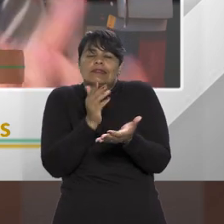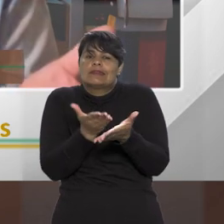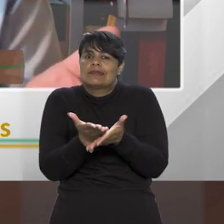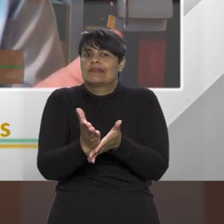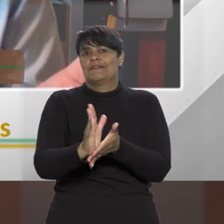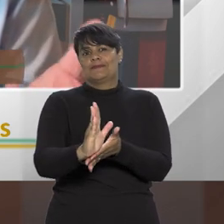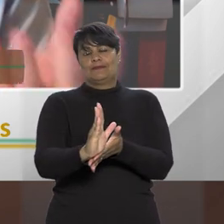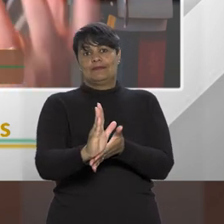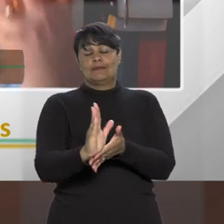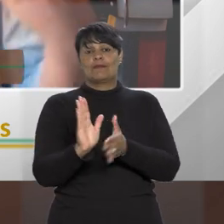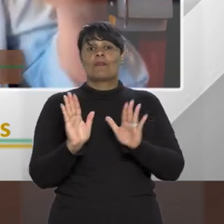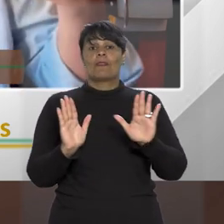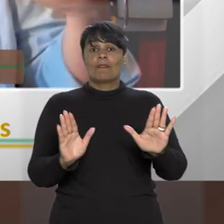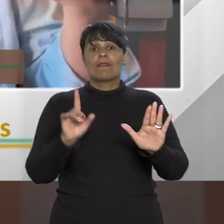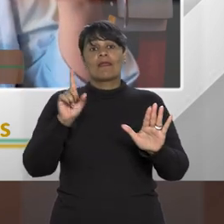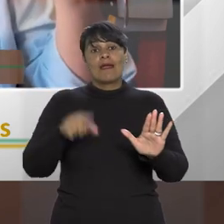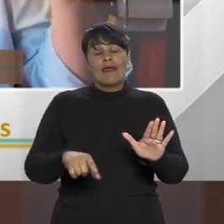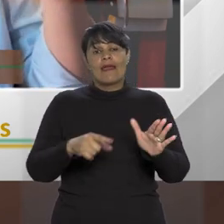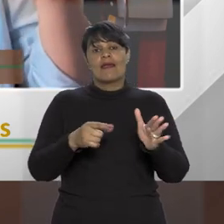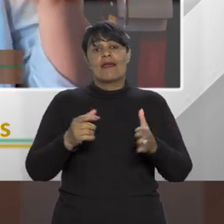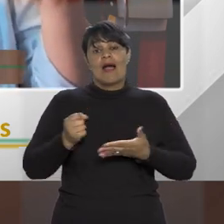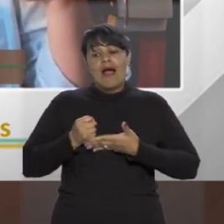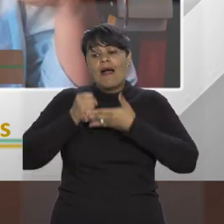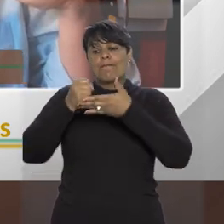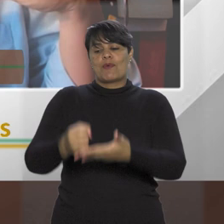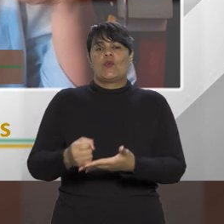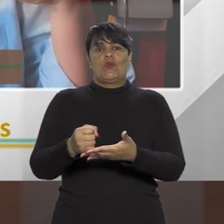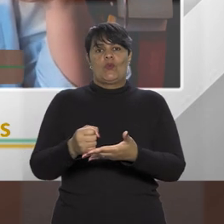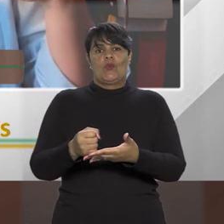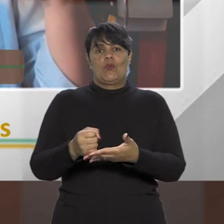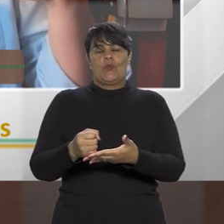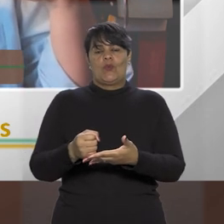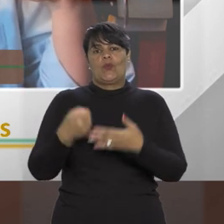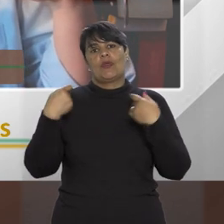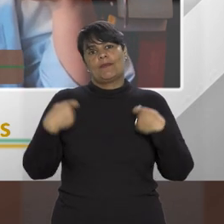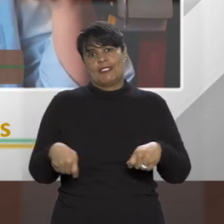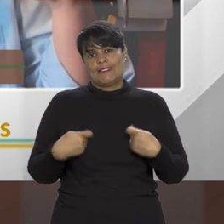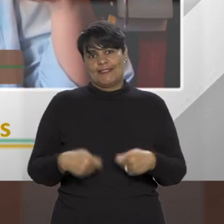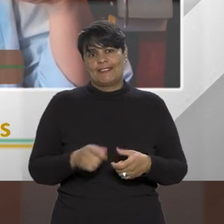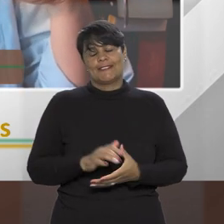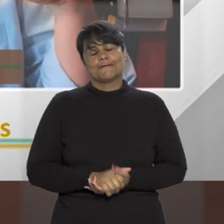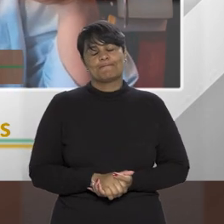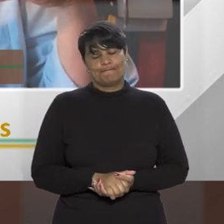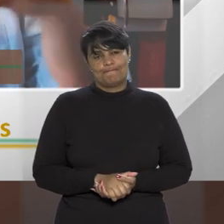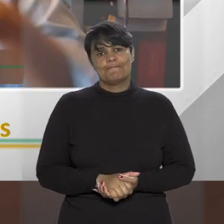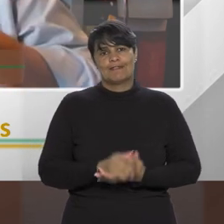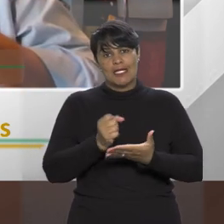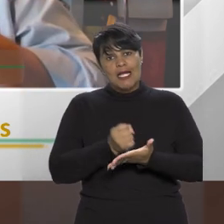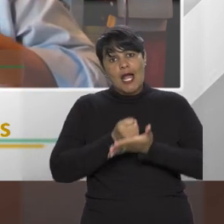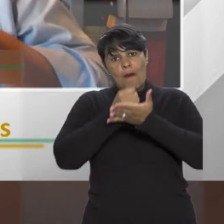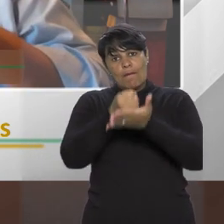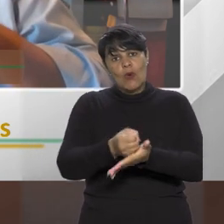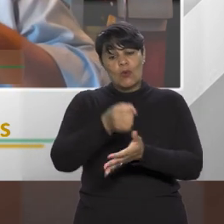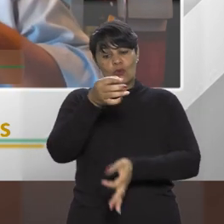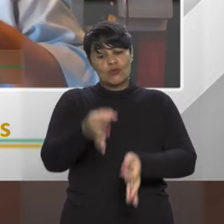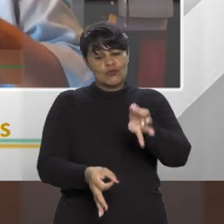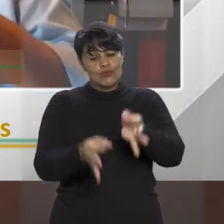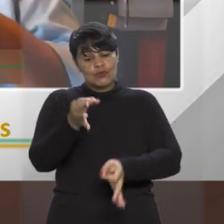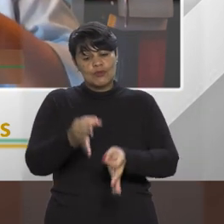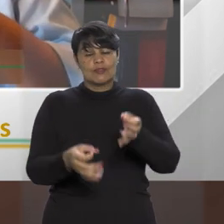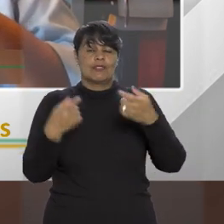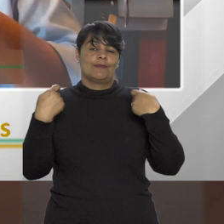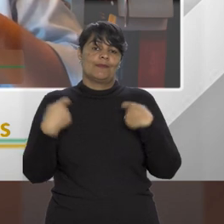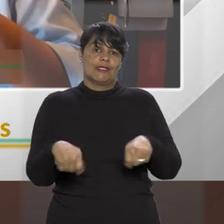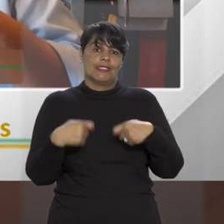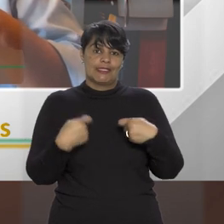Cooperação Judiciária, que é a cooperação em que o judiciário é um dos sujeitos da cooperação. E a cooperação judiciária